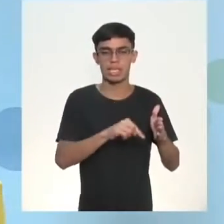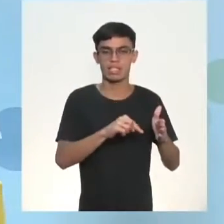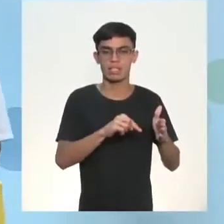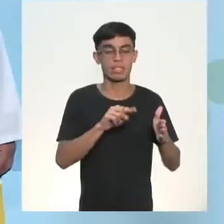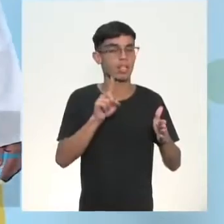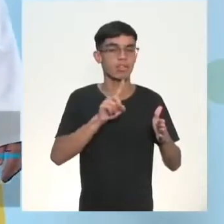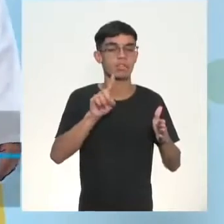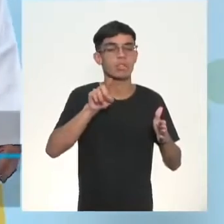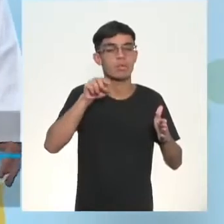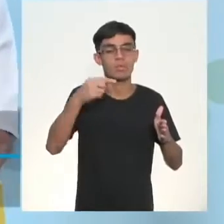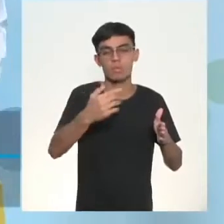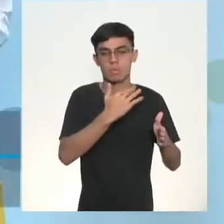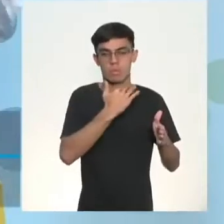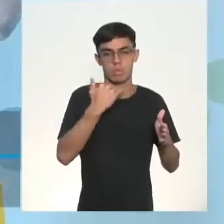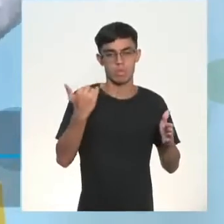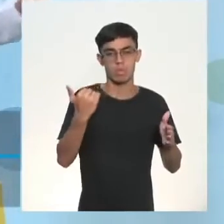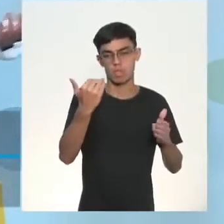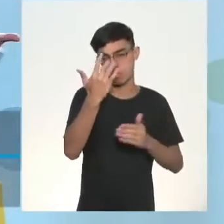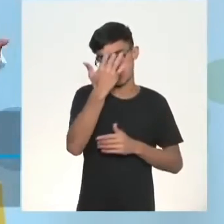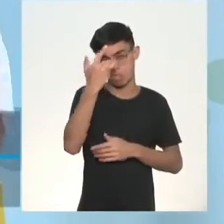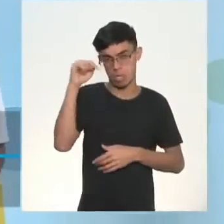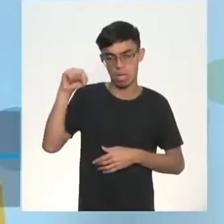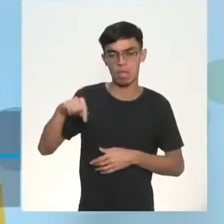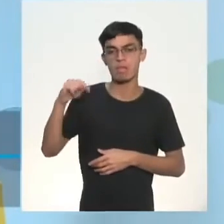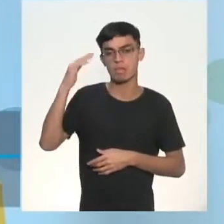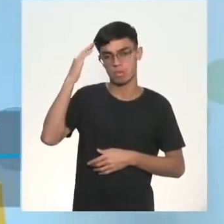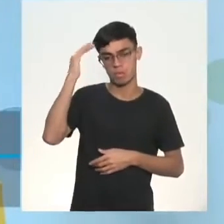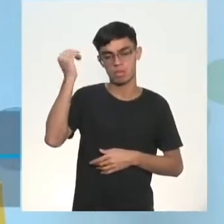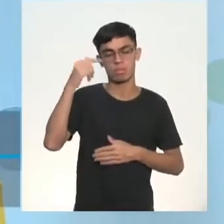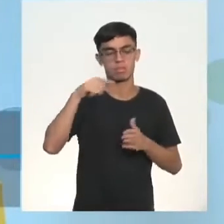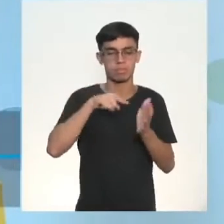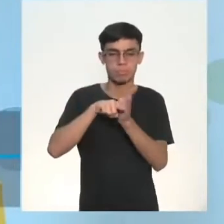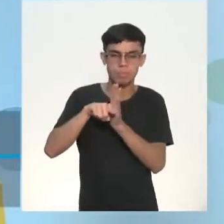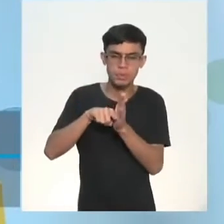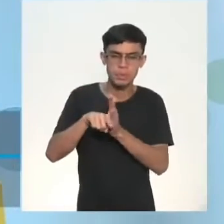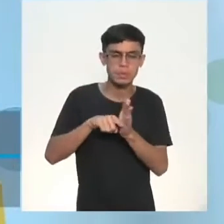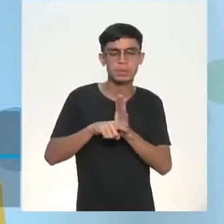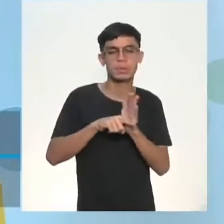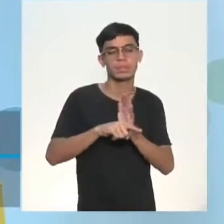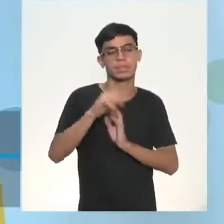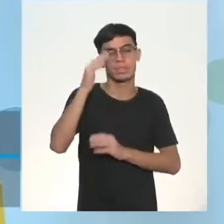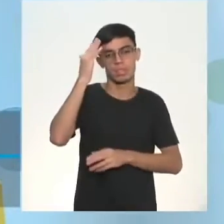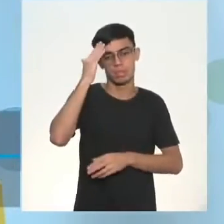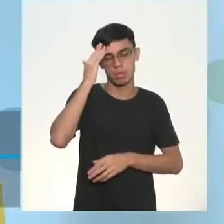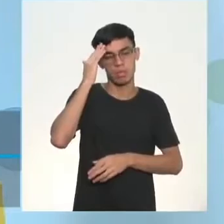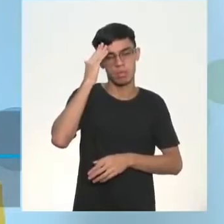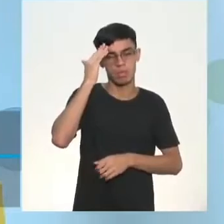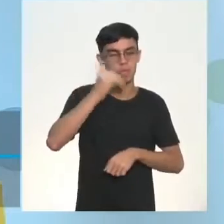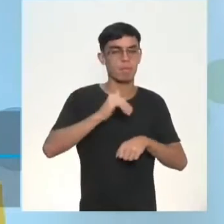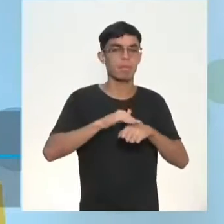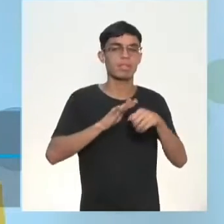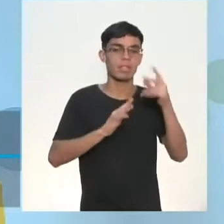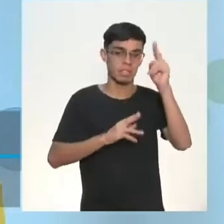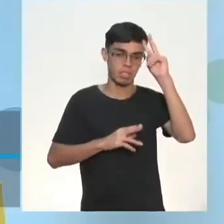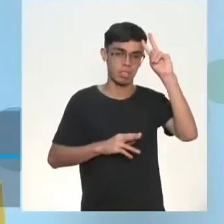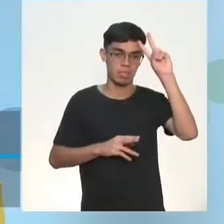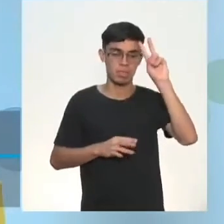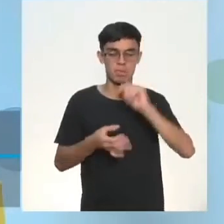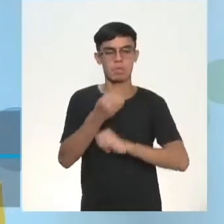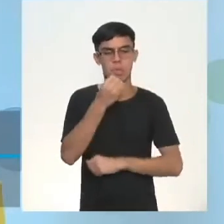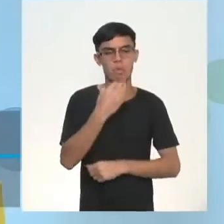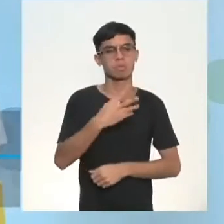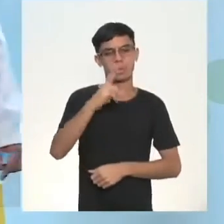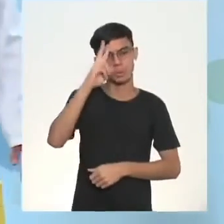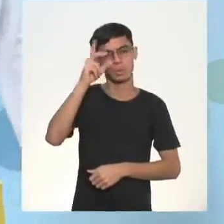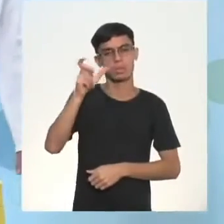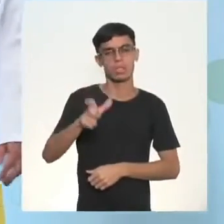da morte dele que foi. E aí a gente teria que aprofundar muito, tá? Mas é realmente fascinante a história dele, viu?